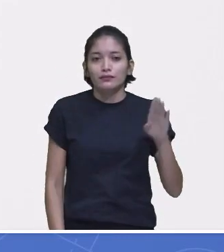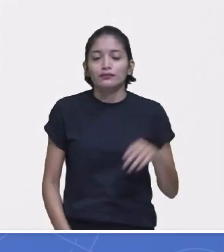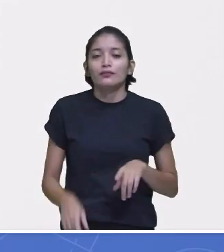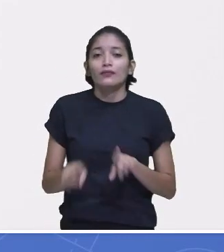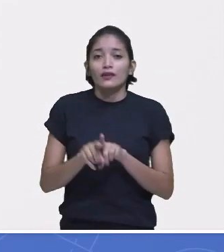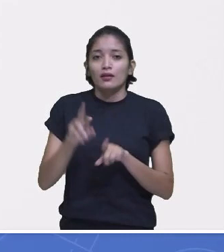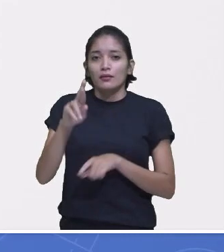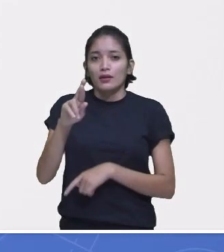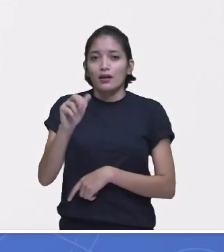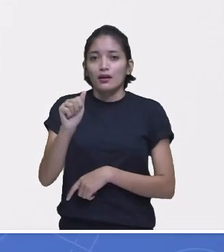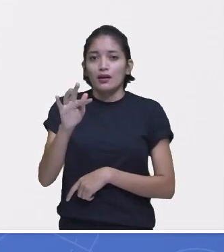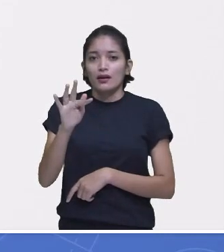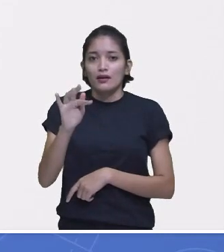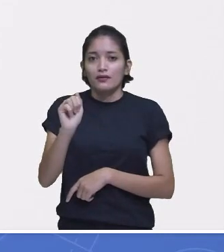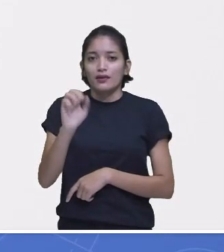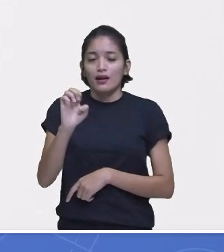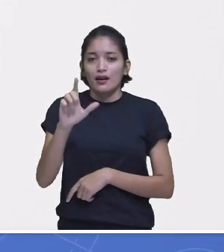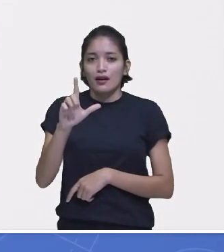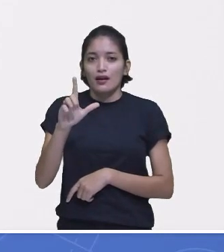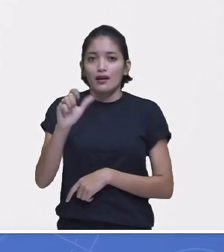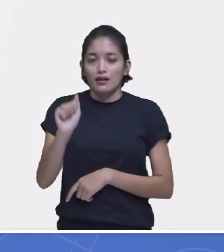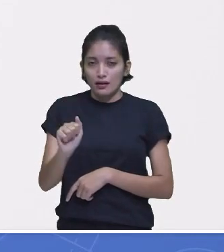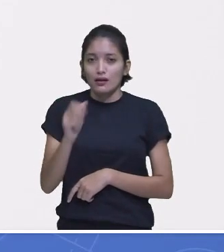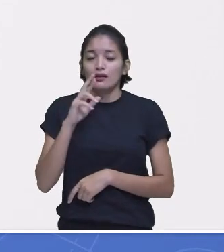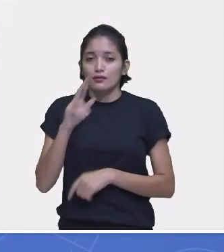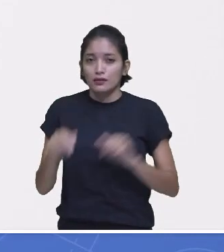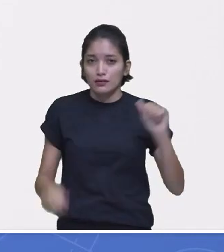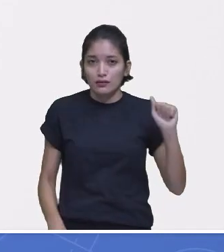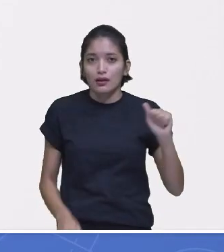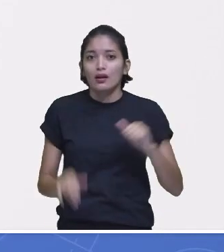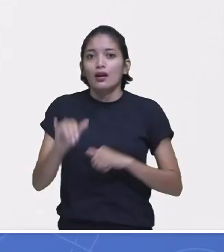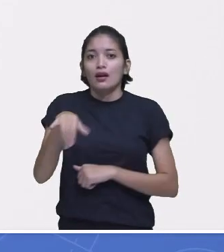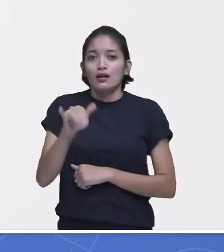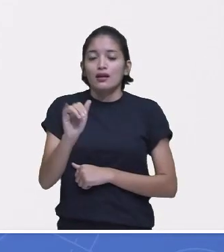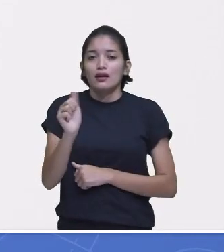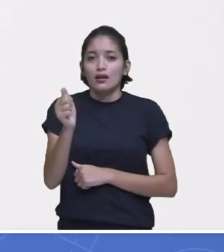Rafaela, letra A. Yasmin, letra A.